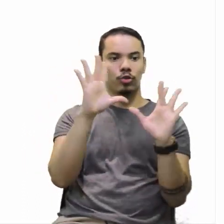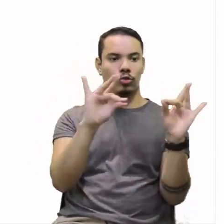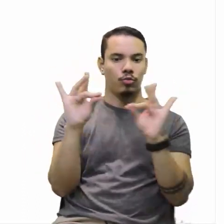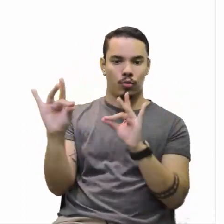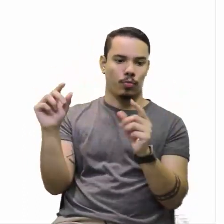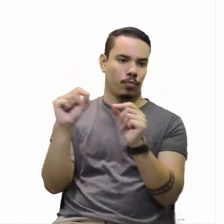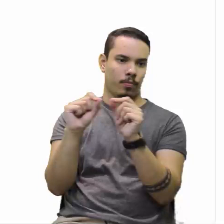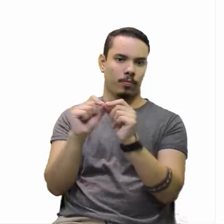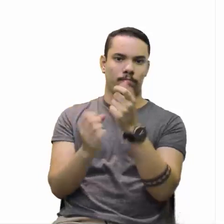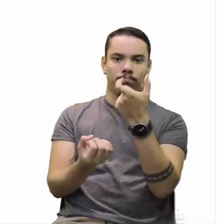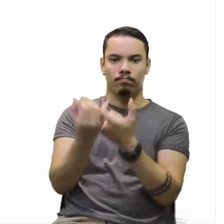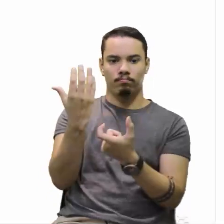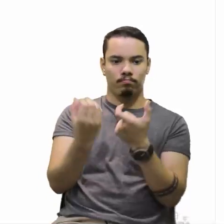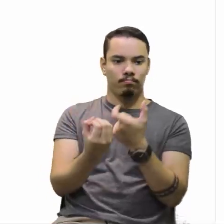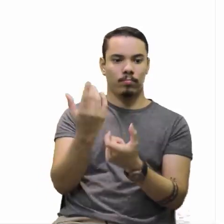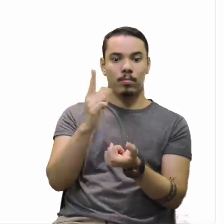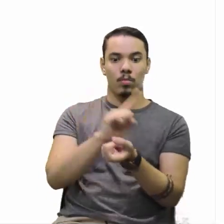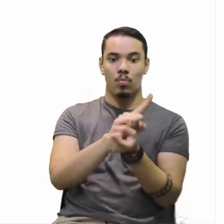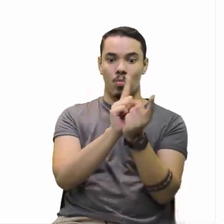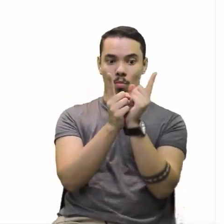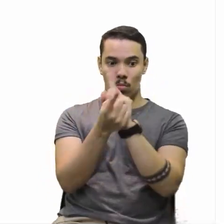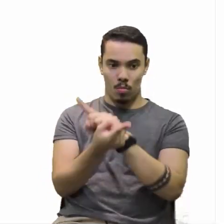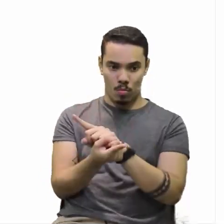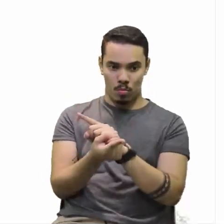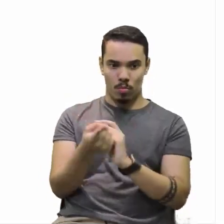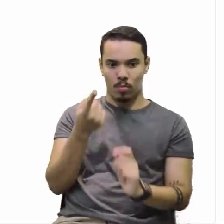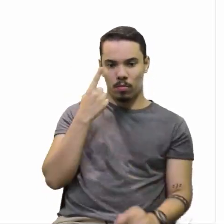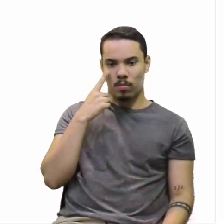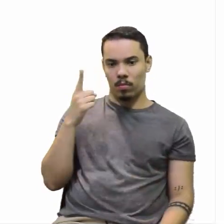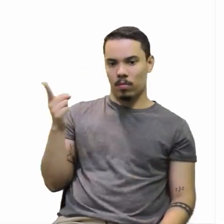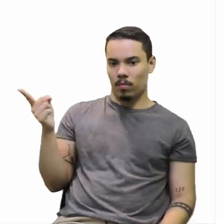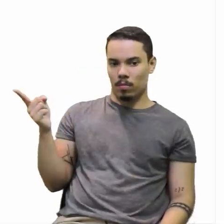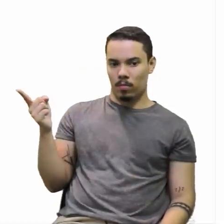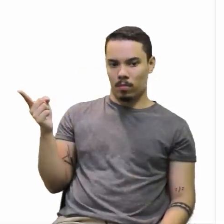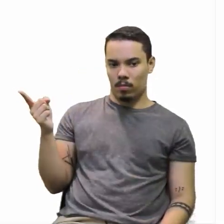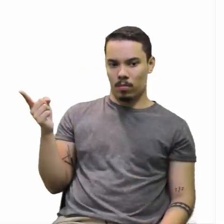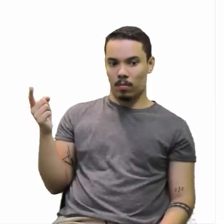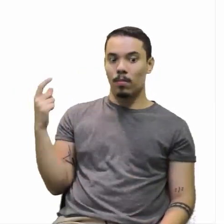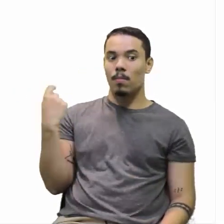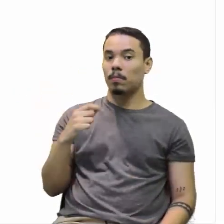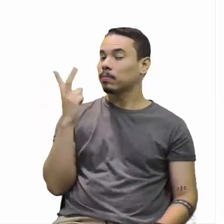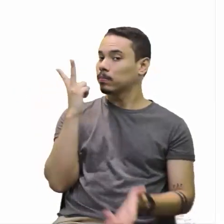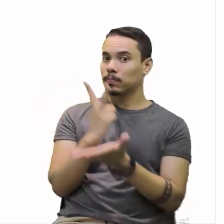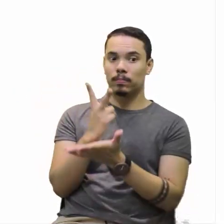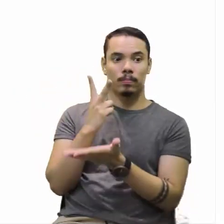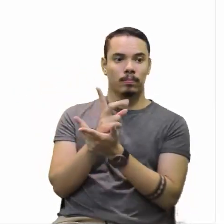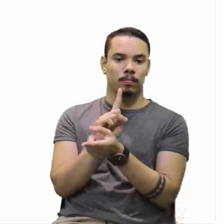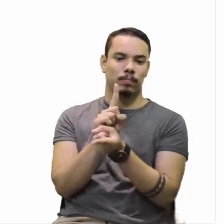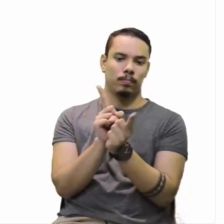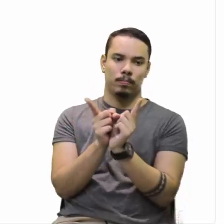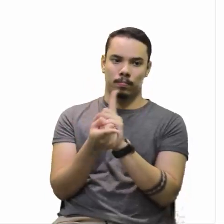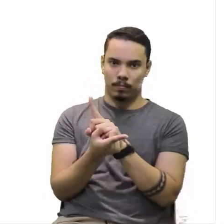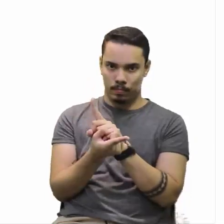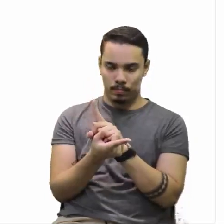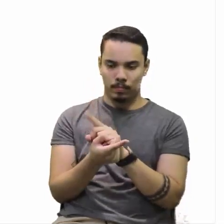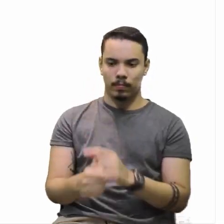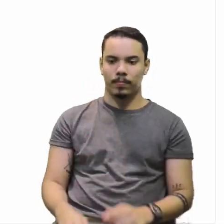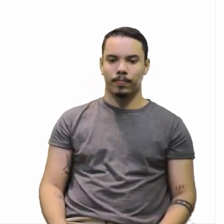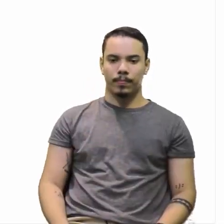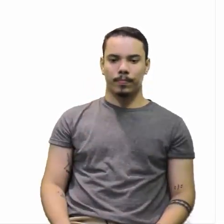tirado aqui. É o contrário os dois, tá? Lembrando que você tem que olhar o contrário, né? Então, olha